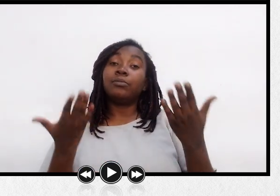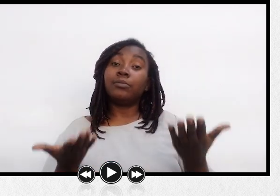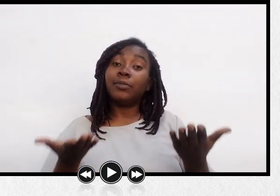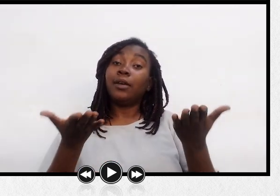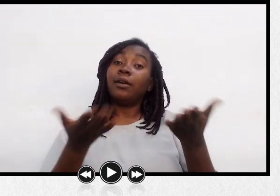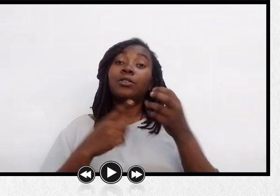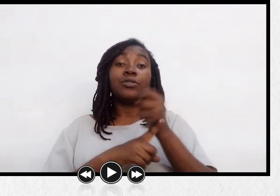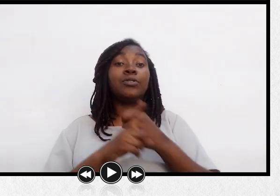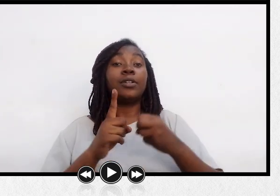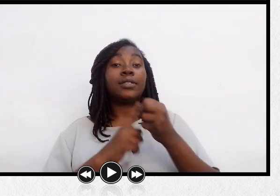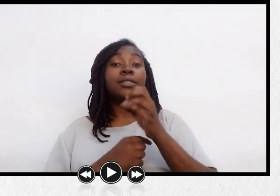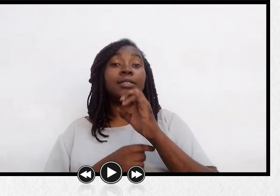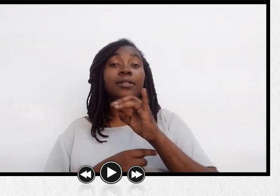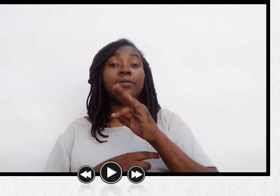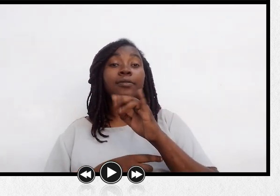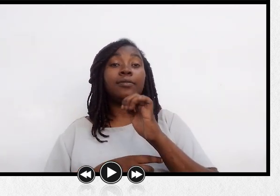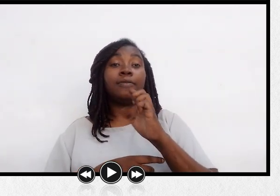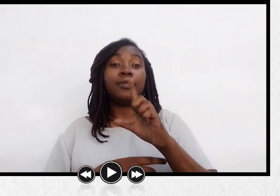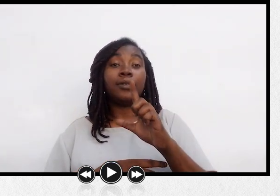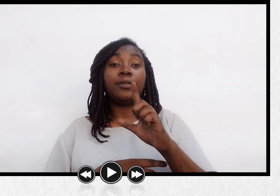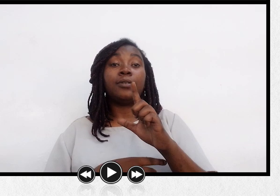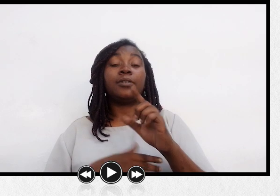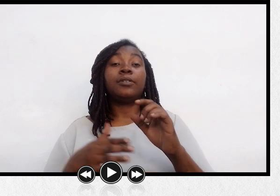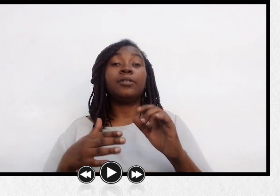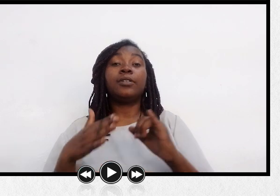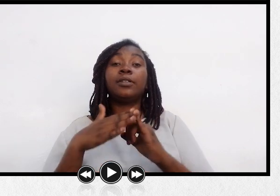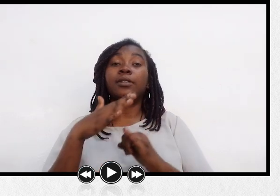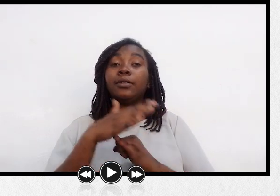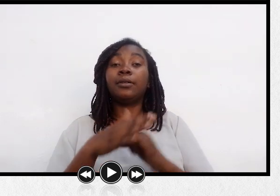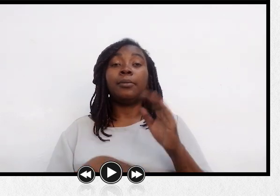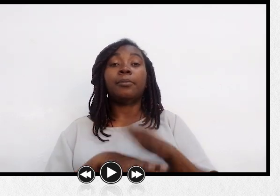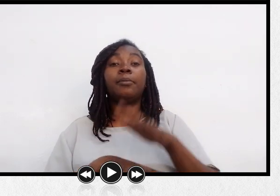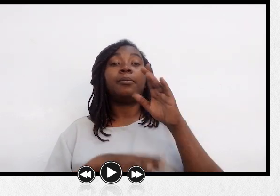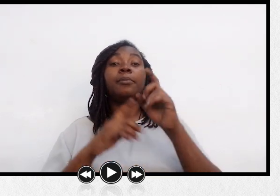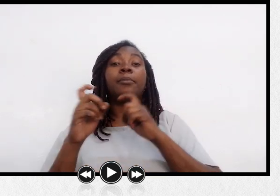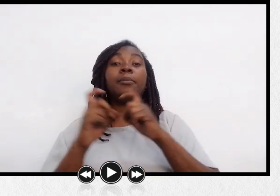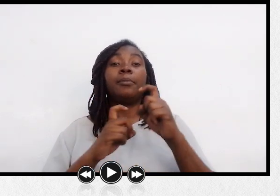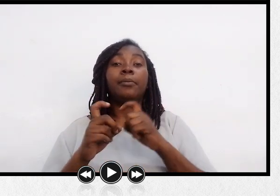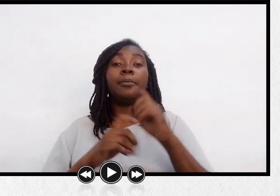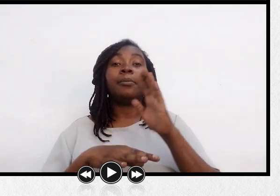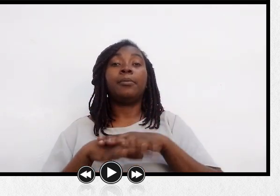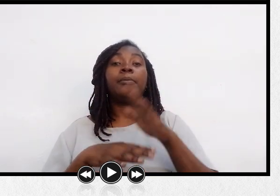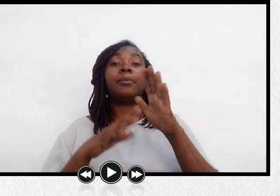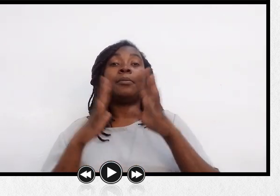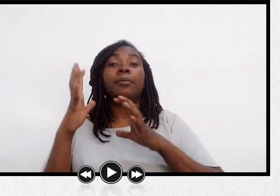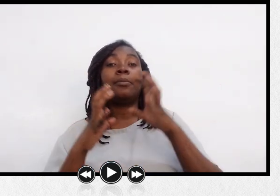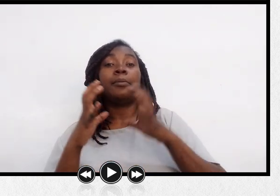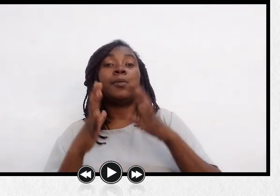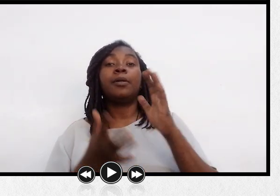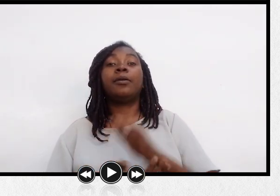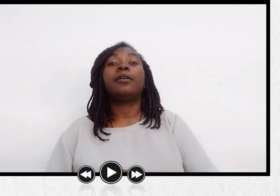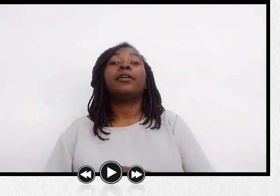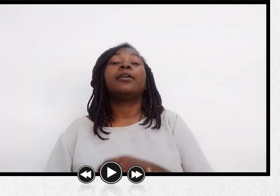a sociedade civil a instância que mais debate, que mais discute. E eu posso